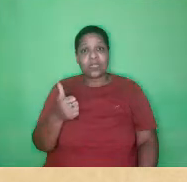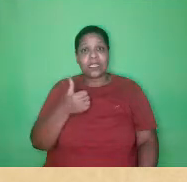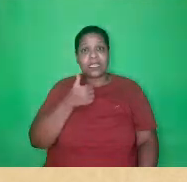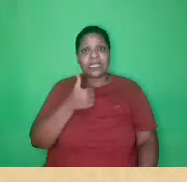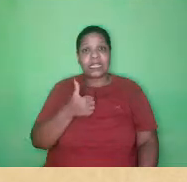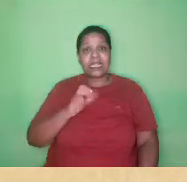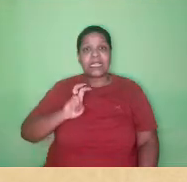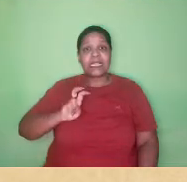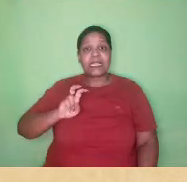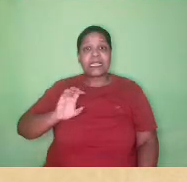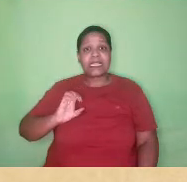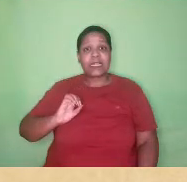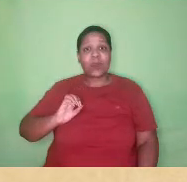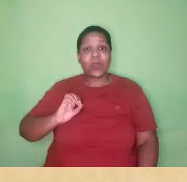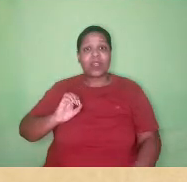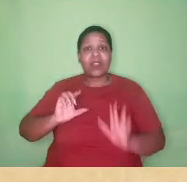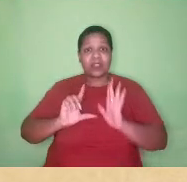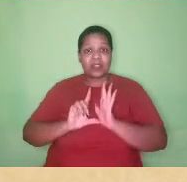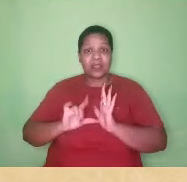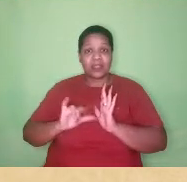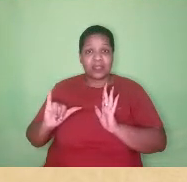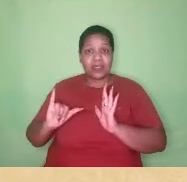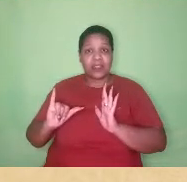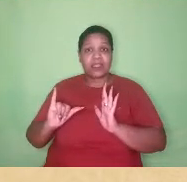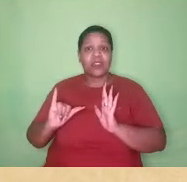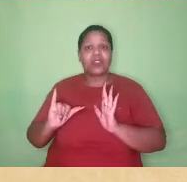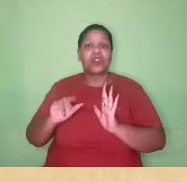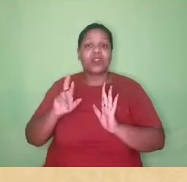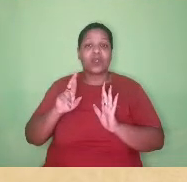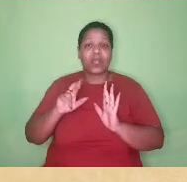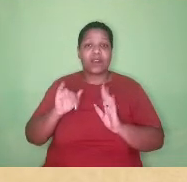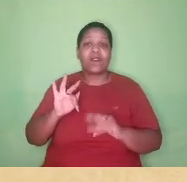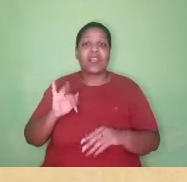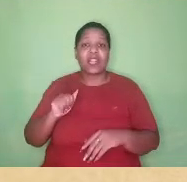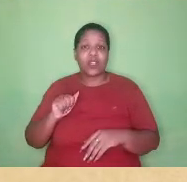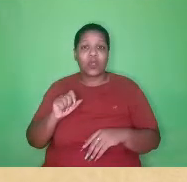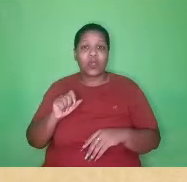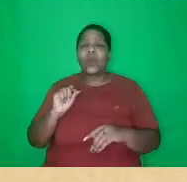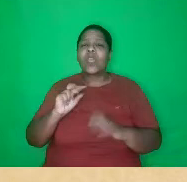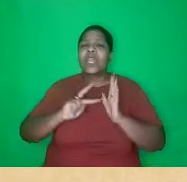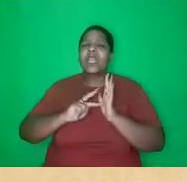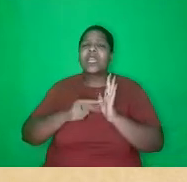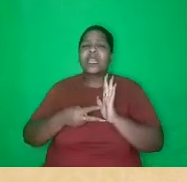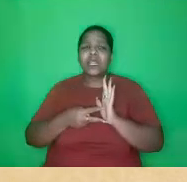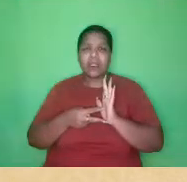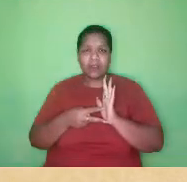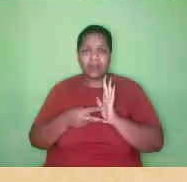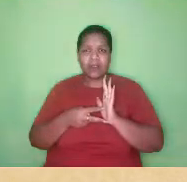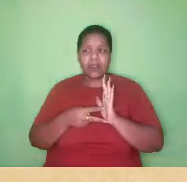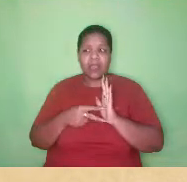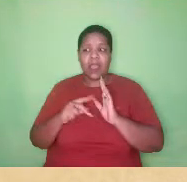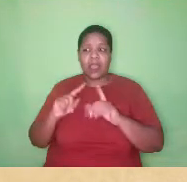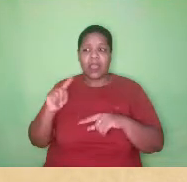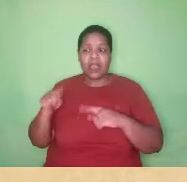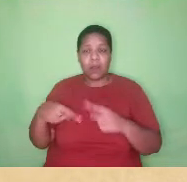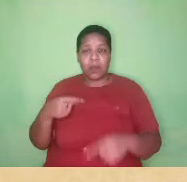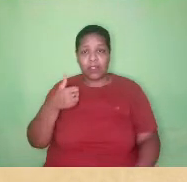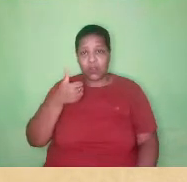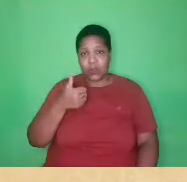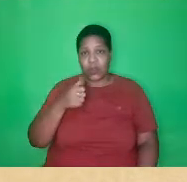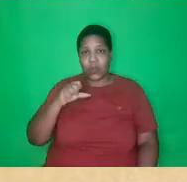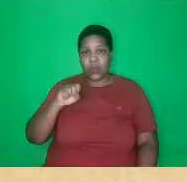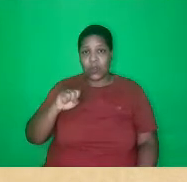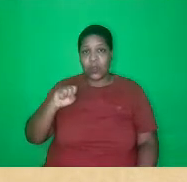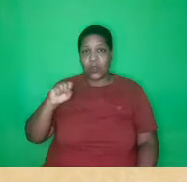anos da lei do ventre livre. O que significava isso? Depois de 1871, está